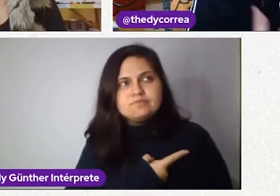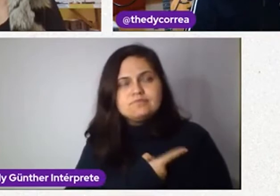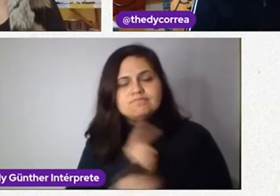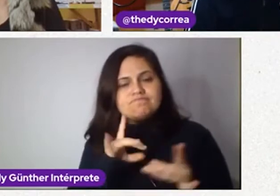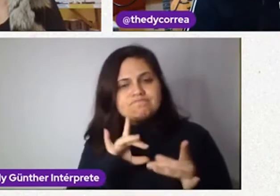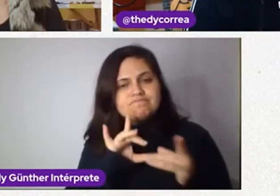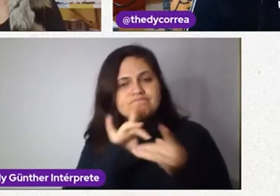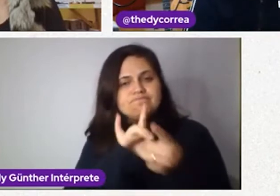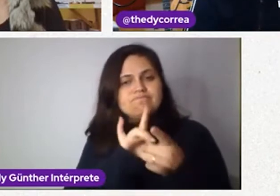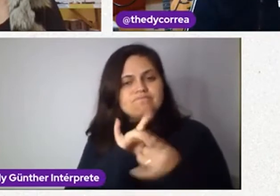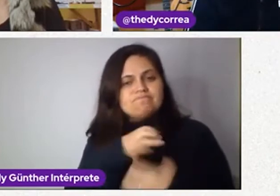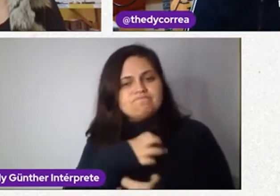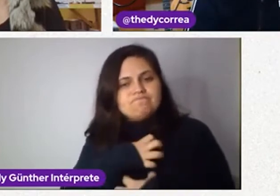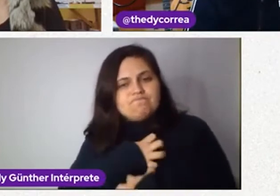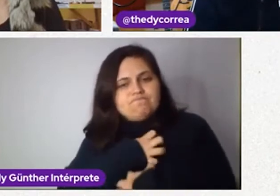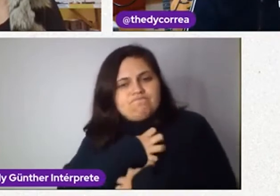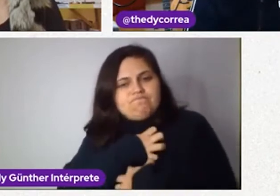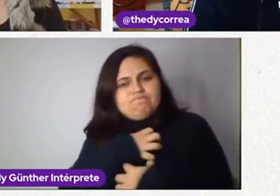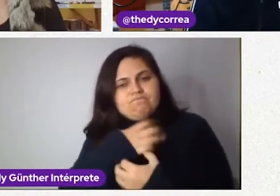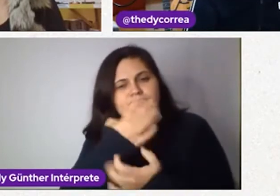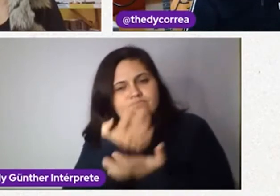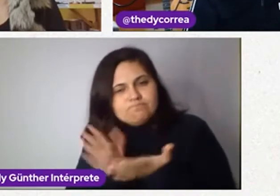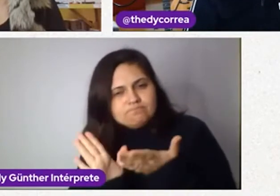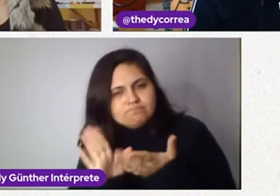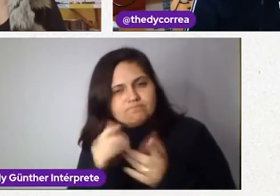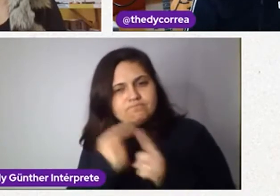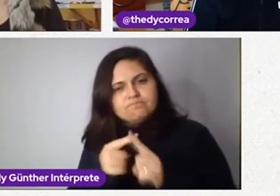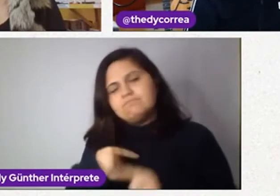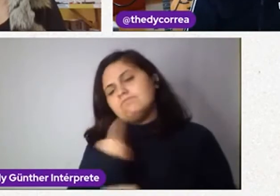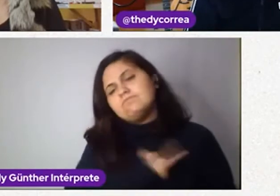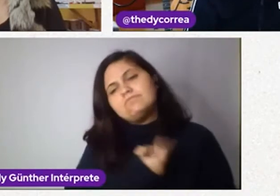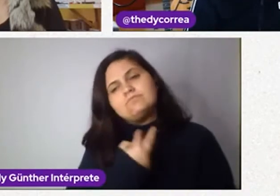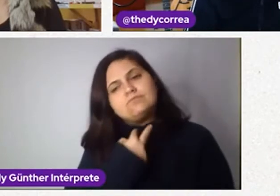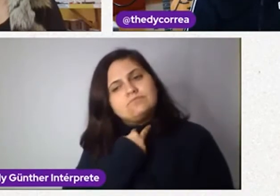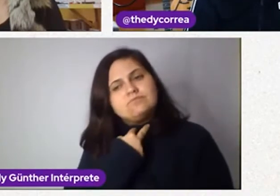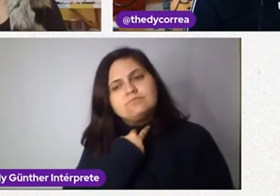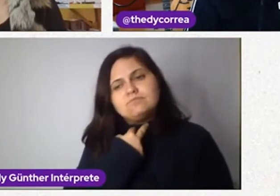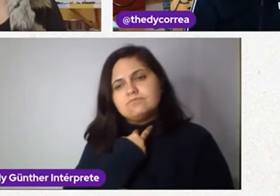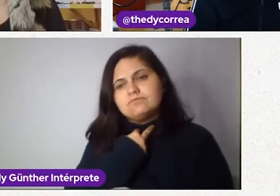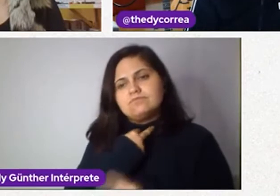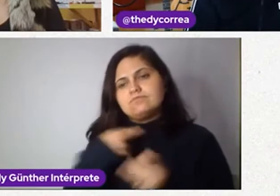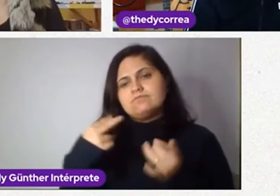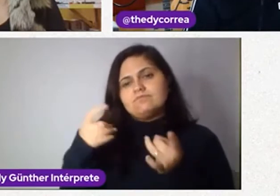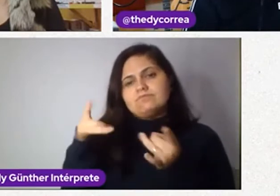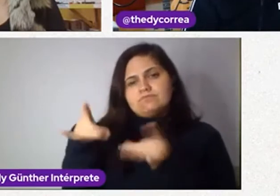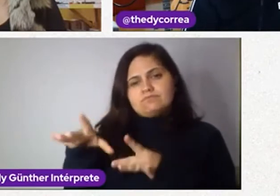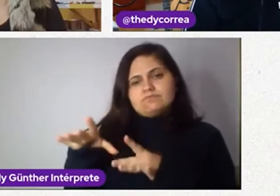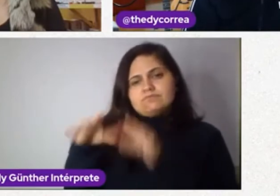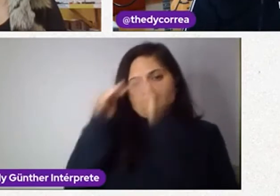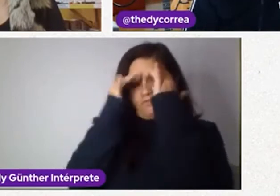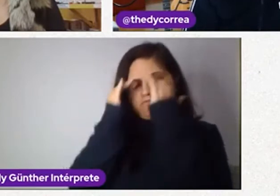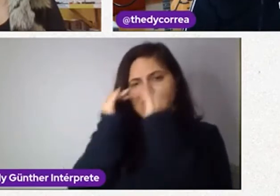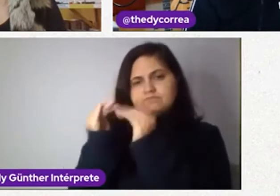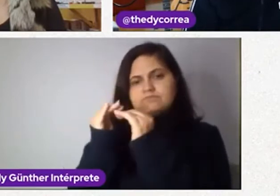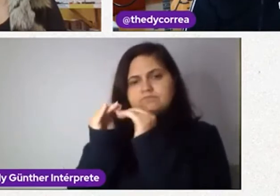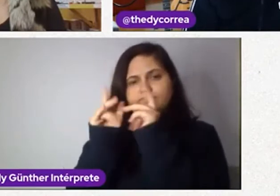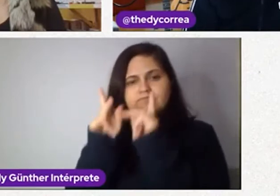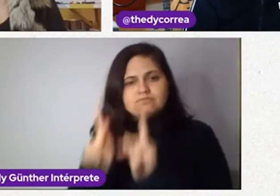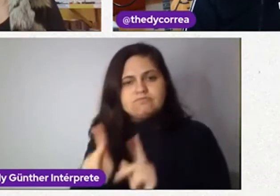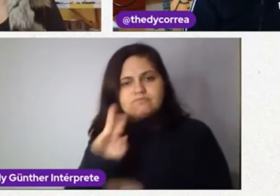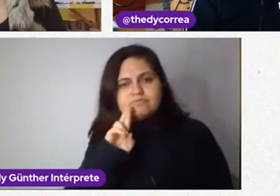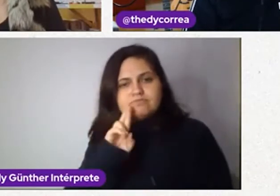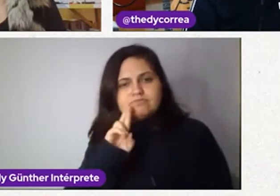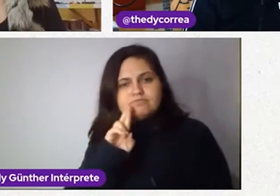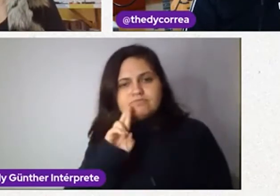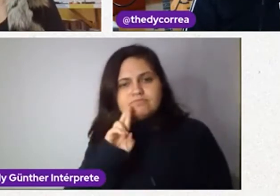conexão com esse sentimento de perda, porque a gente não pode, como eu disse, deixar de honrar essas pessoas e reconhecer